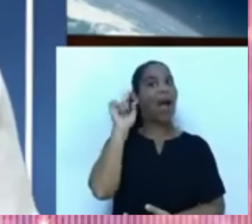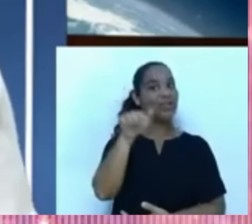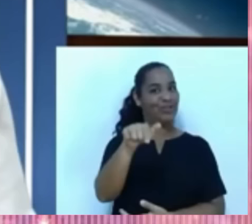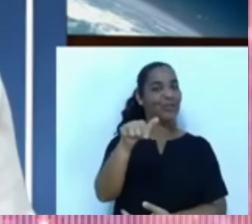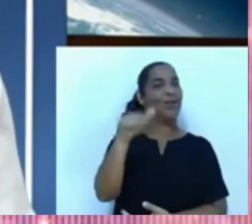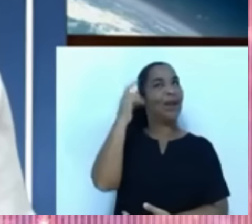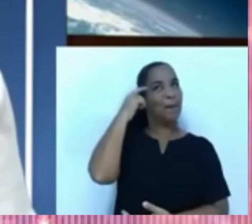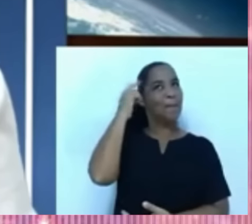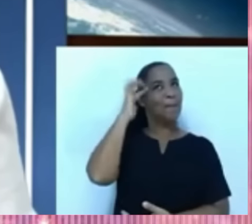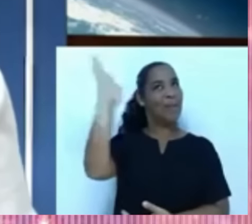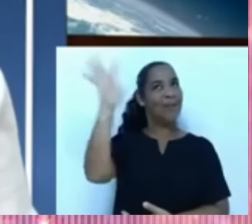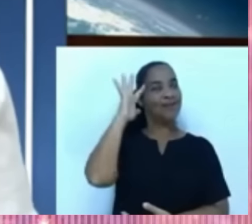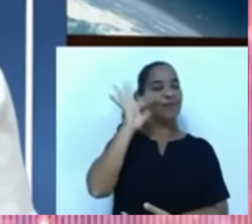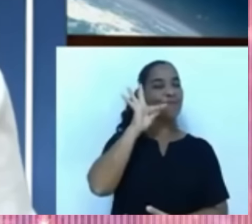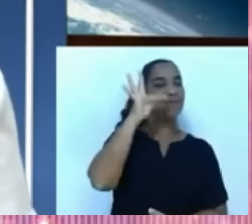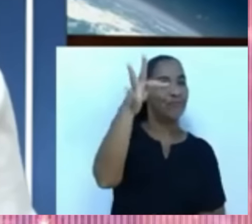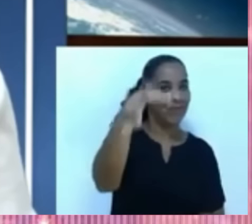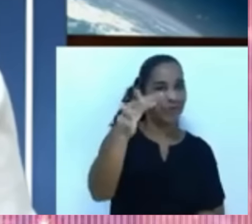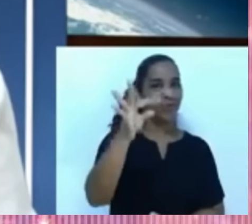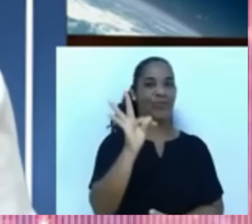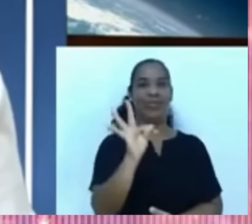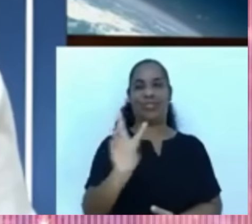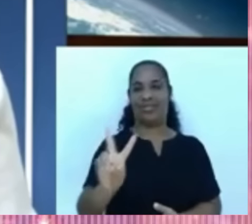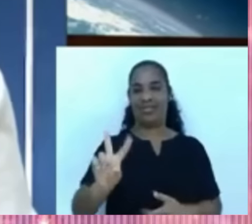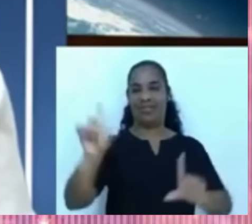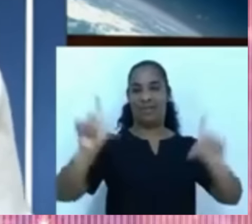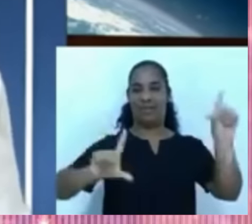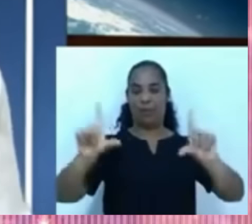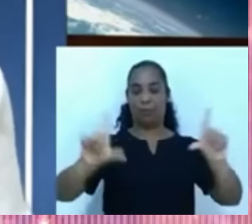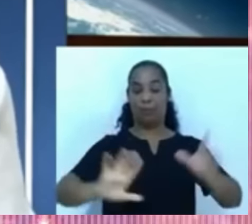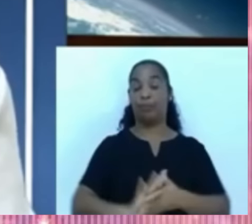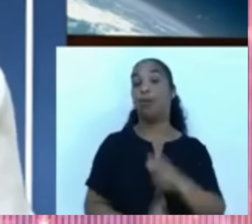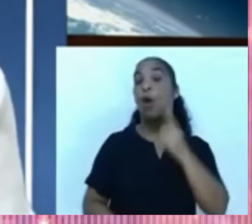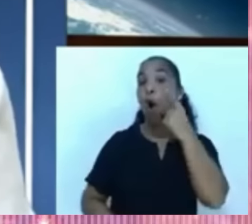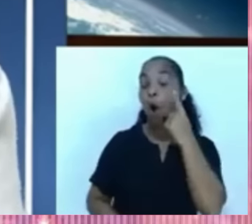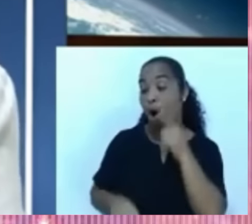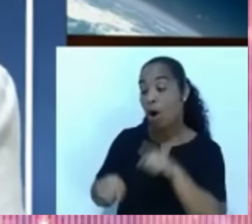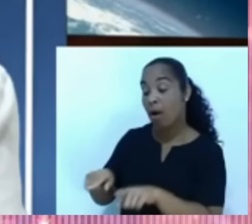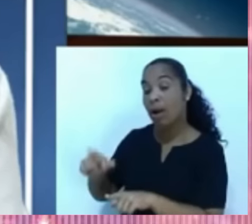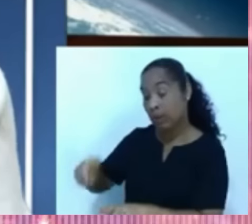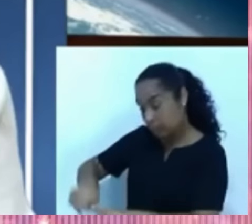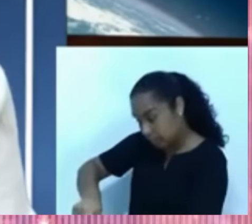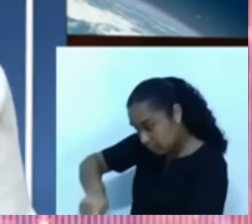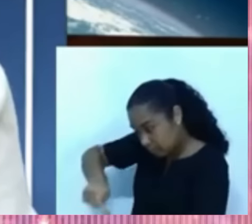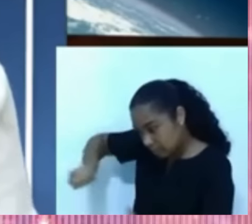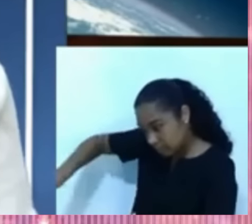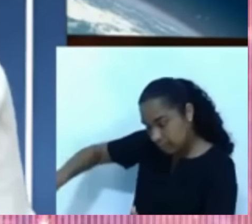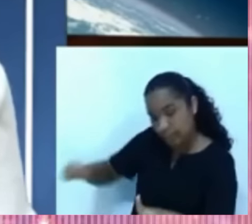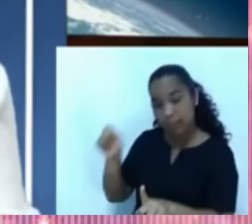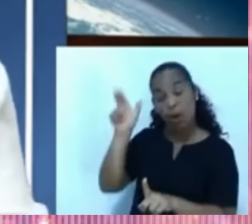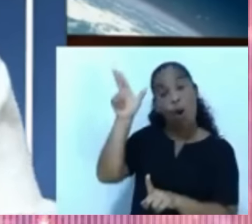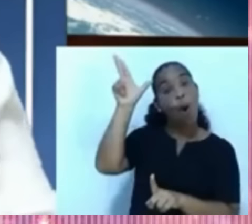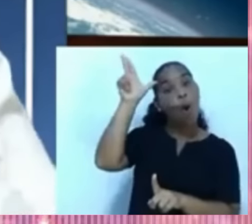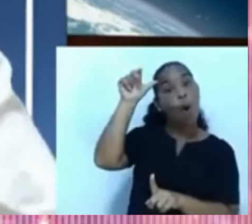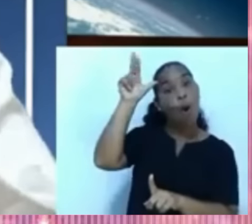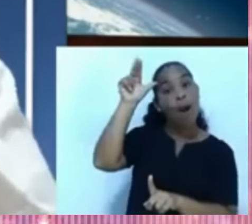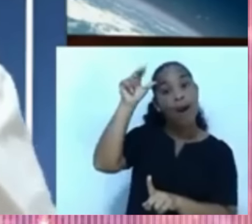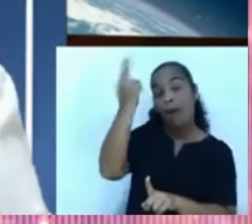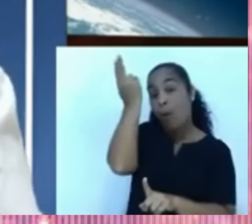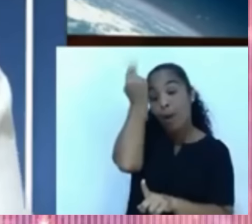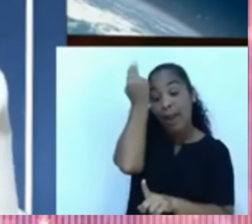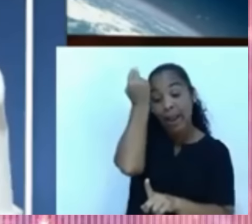um dos seus colaboradores e este soltou um dos Coelhos lépido o animalito